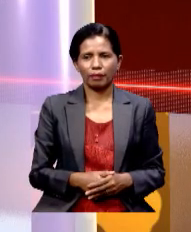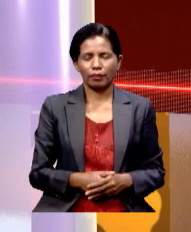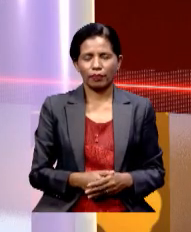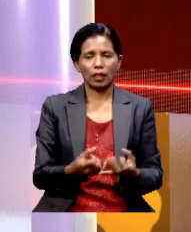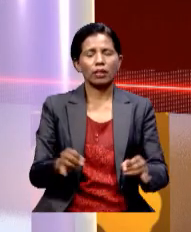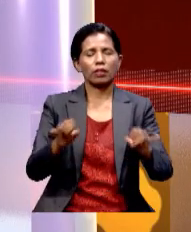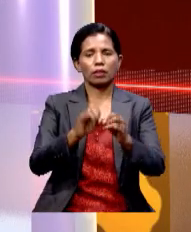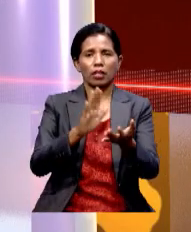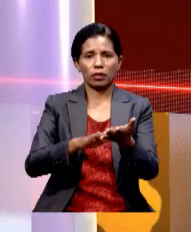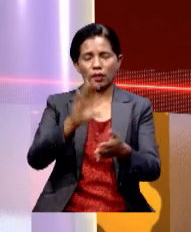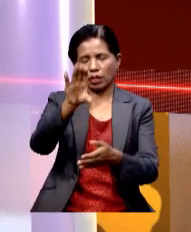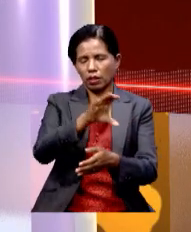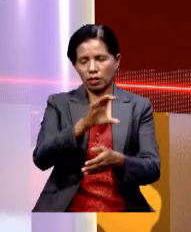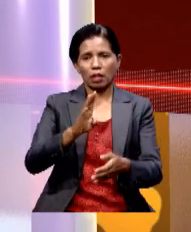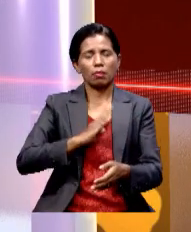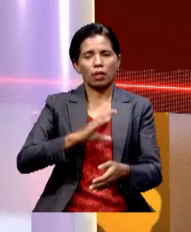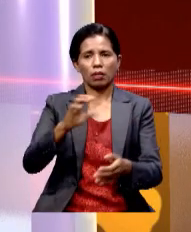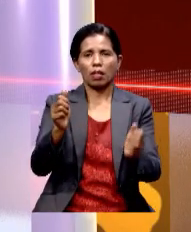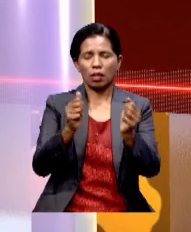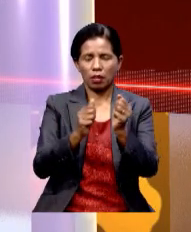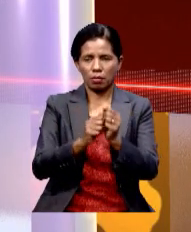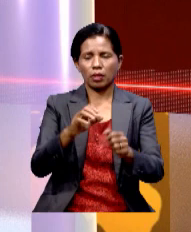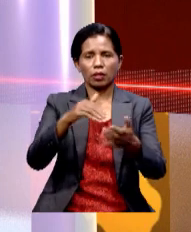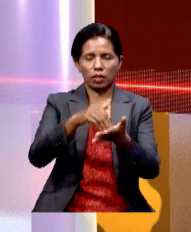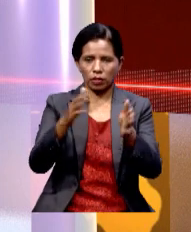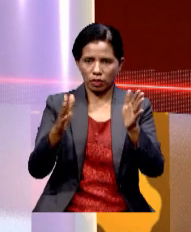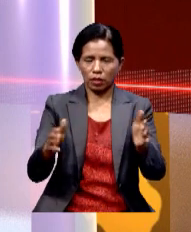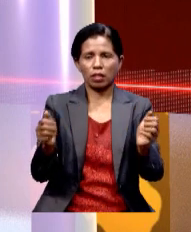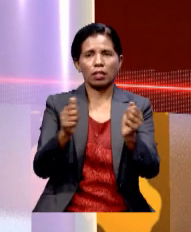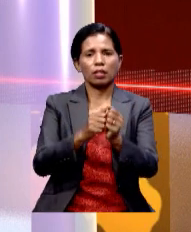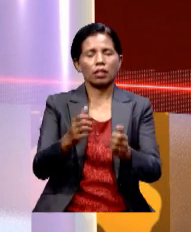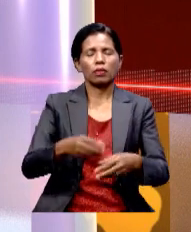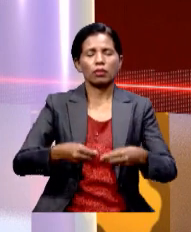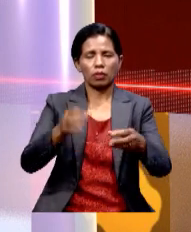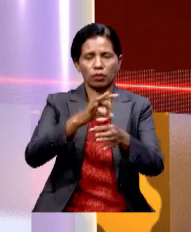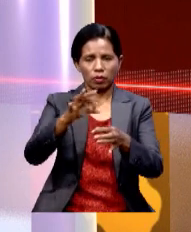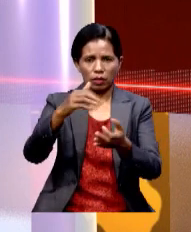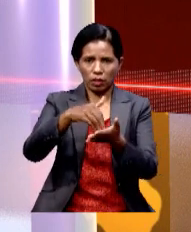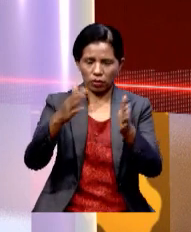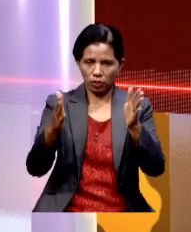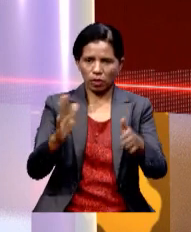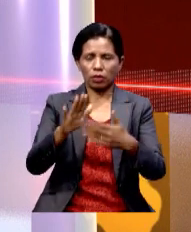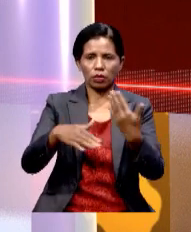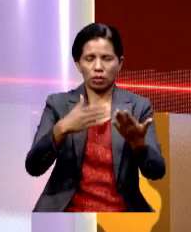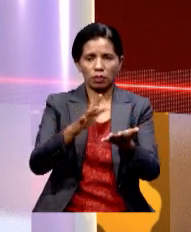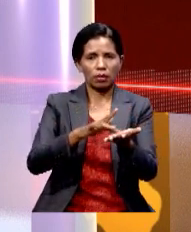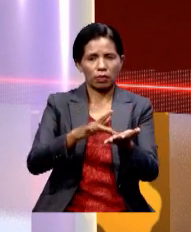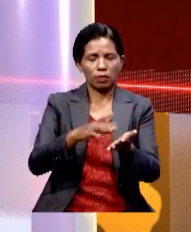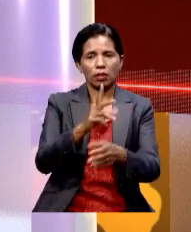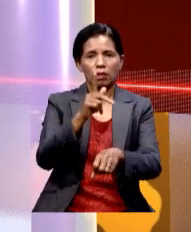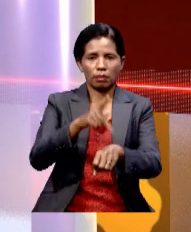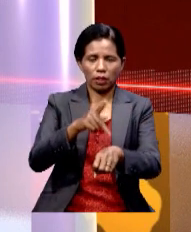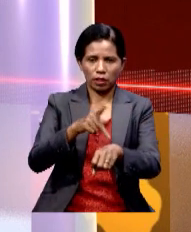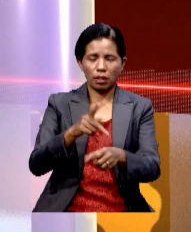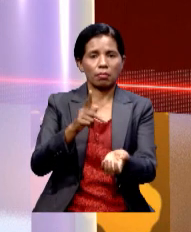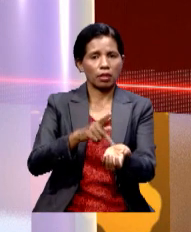Instituto Superior Cristal Polo Balcão, Ramotoconos Nuclear Center, capacita a formação do estudante de farmácia em uma parteira na